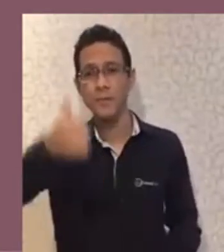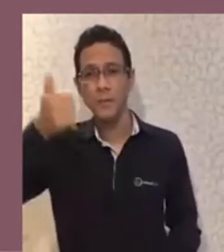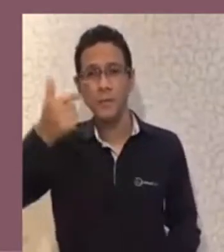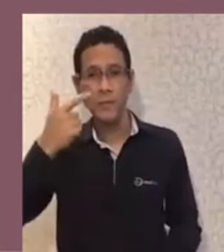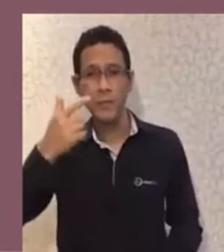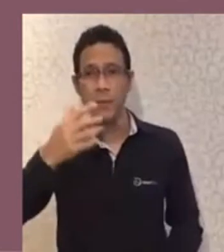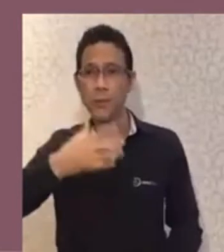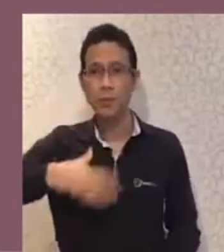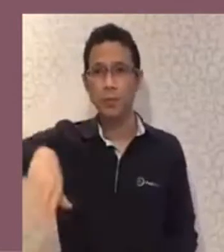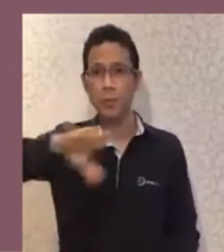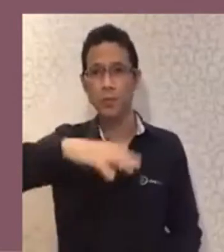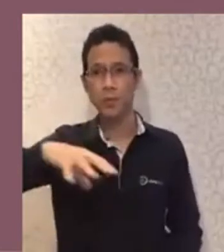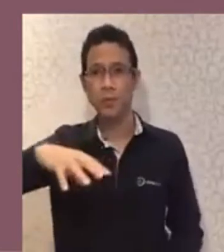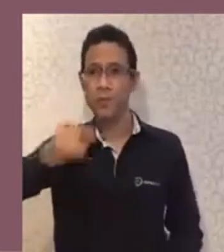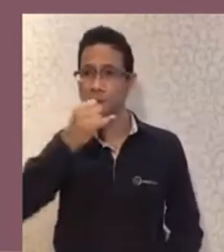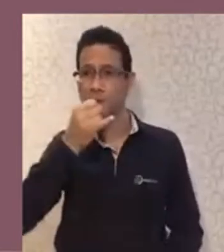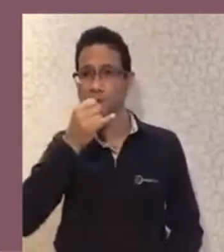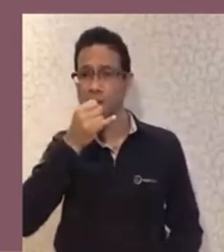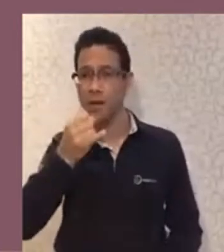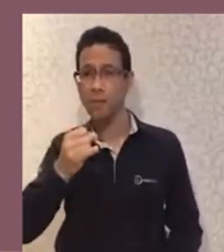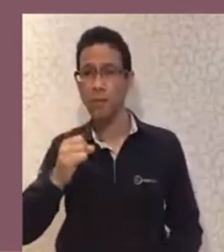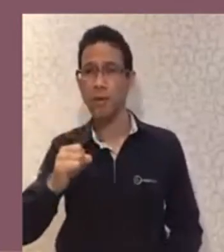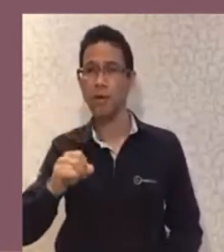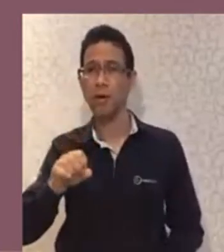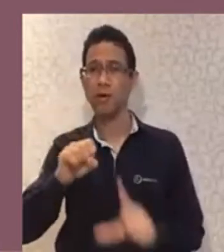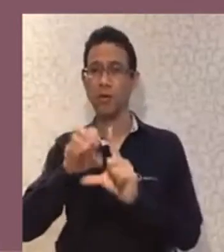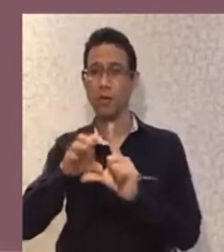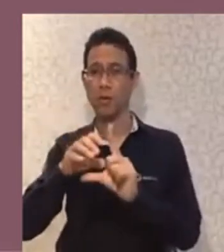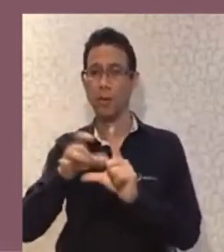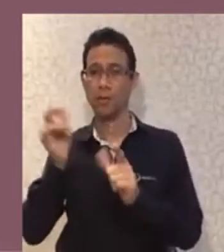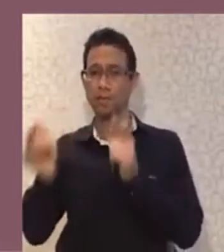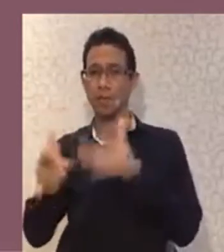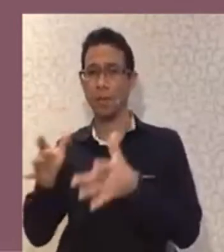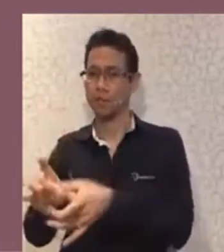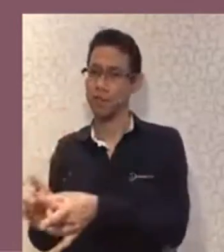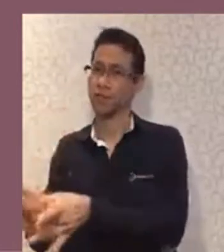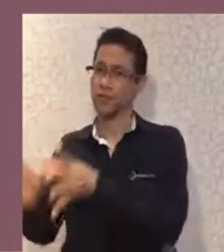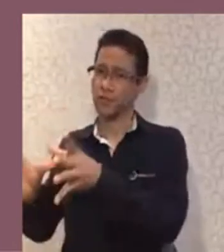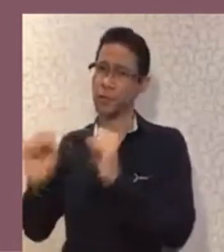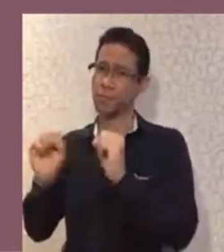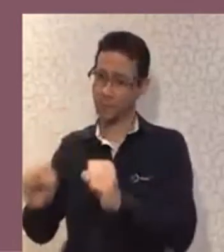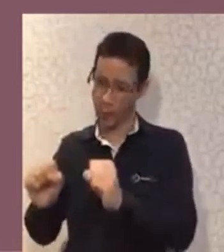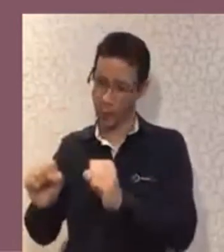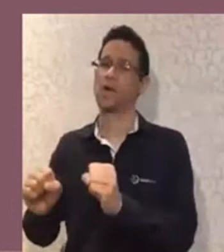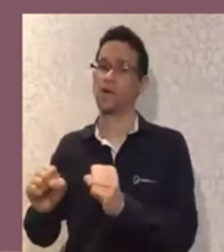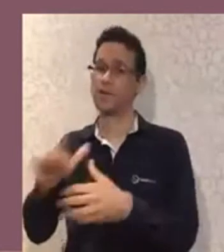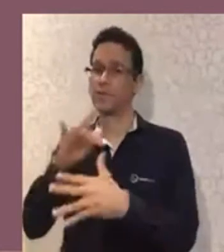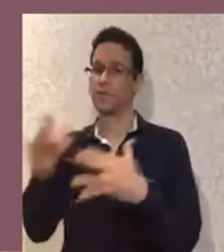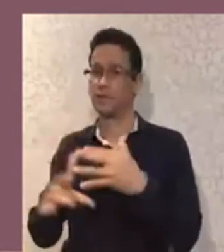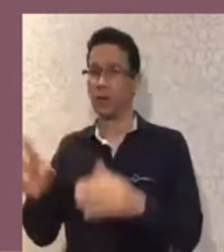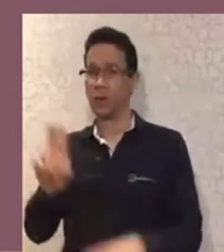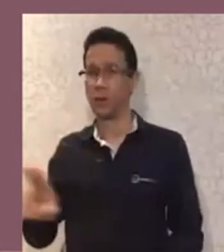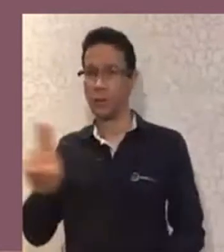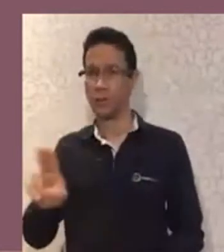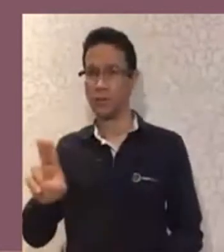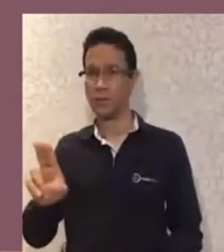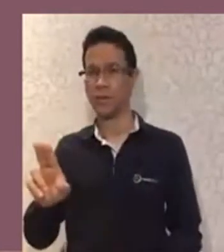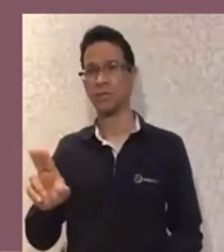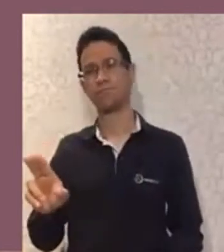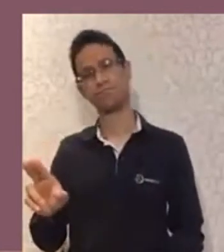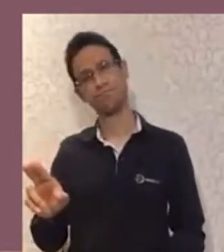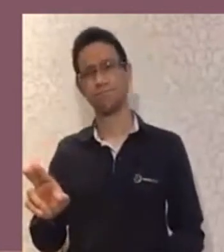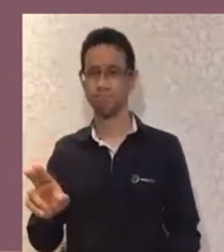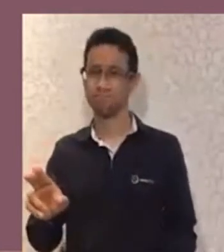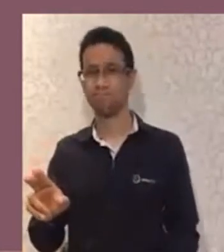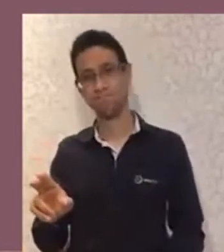globais deixarem as suas páginas, deixarem. É importante? Porque tem um lugar. Mas a gente precisa produzir,